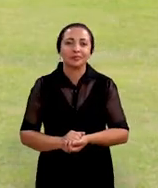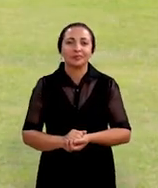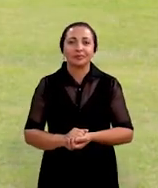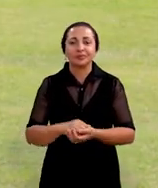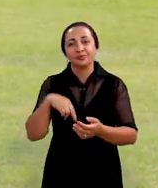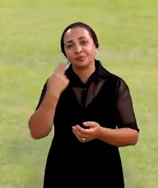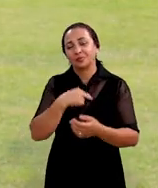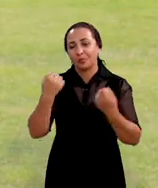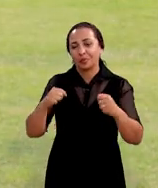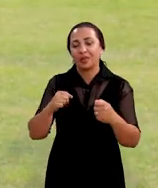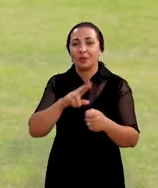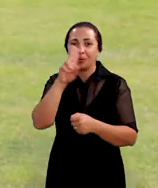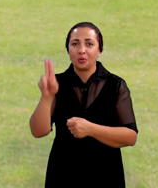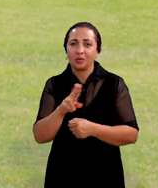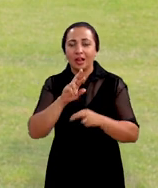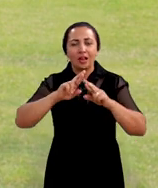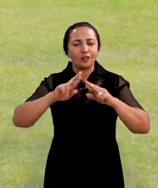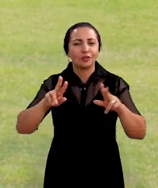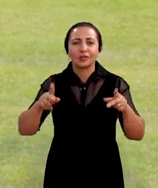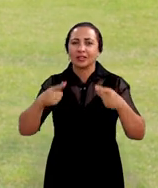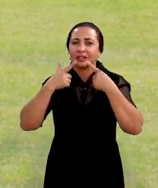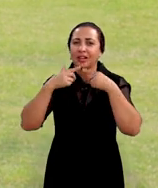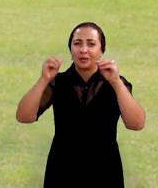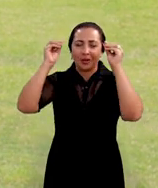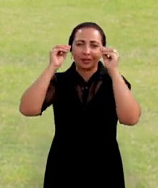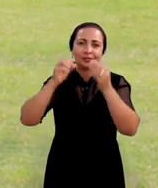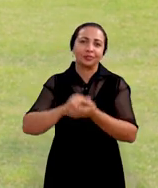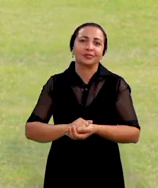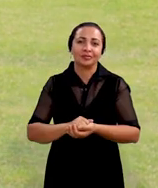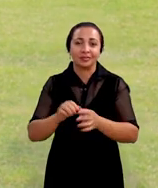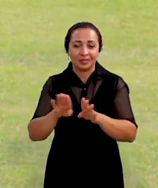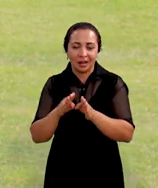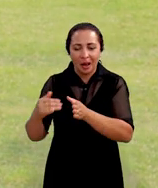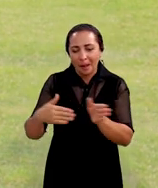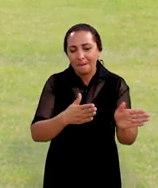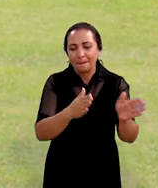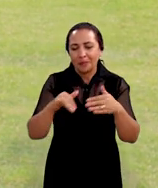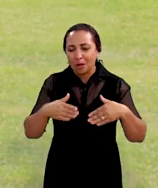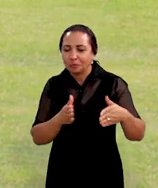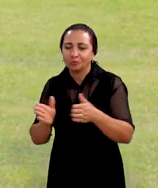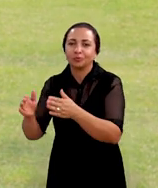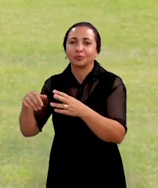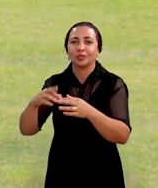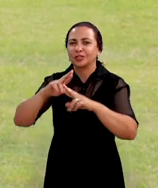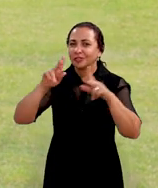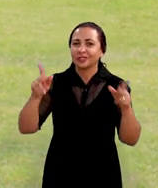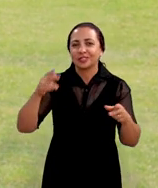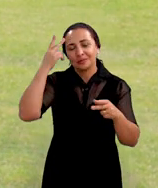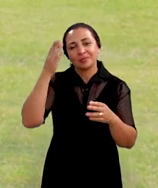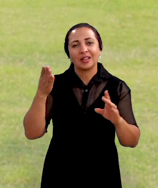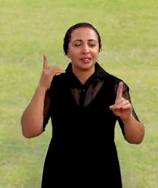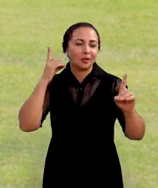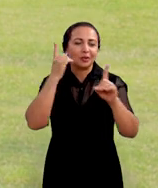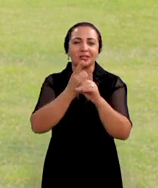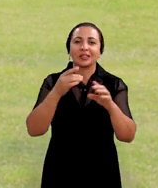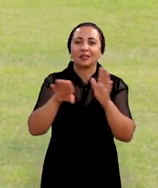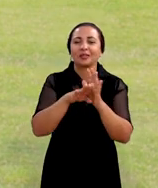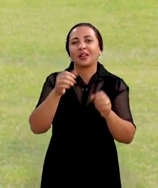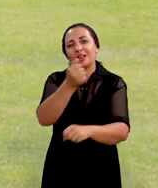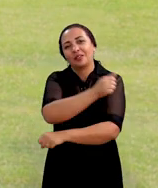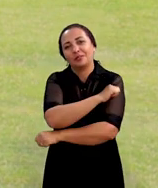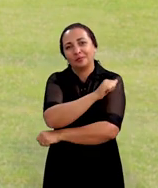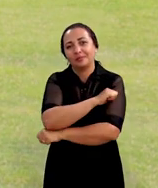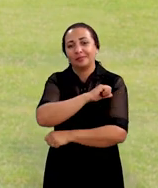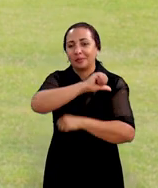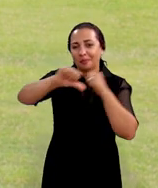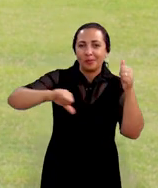teve de que nós podemos usar diferentes linguagens, diferentes veredas, caminhos, para chegar até o aluno. Transformar